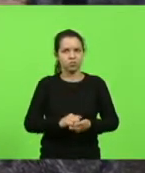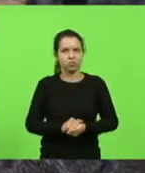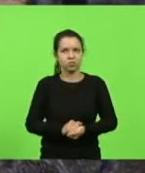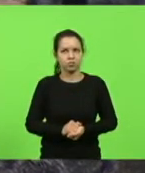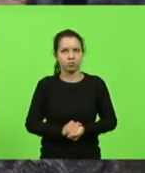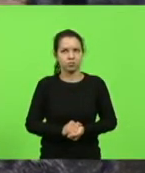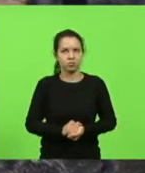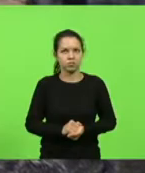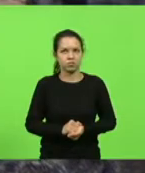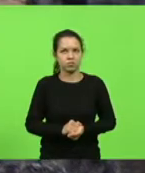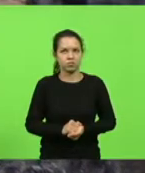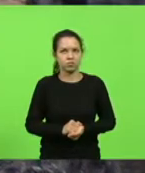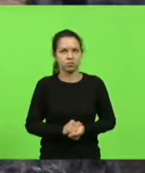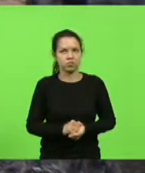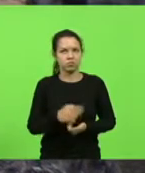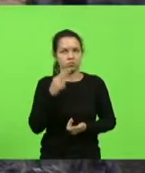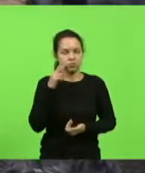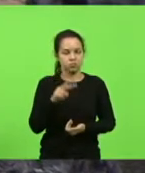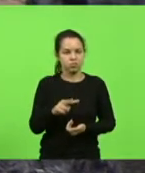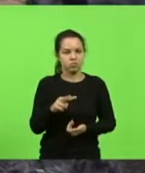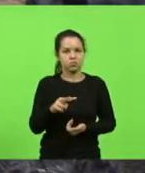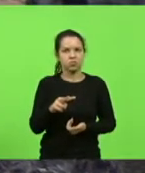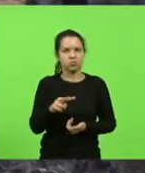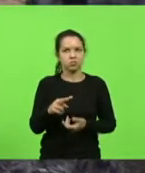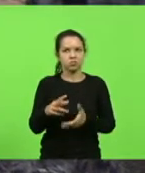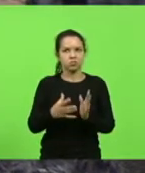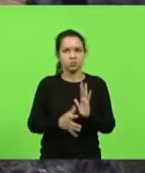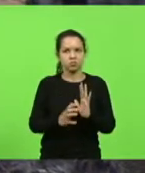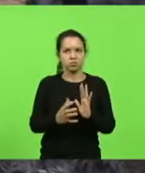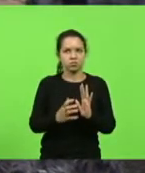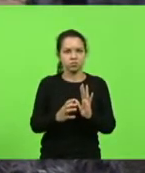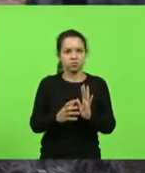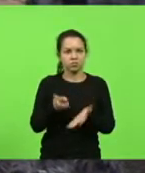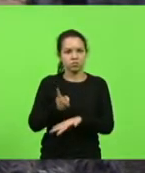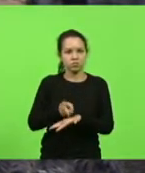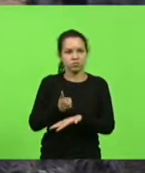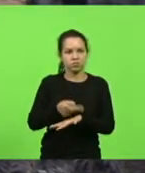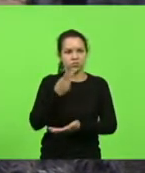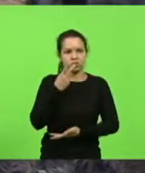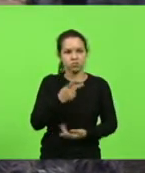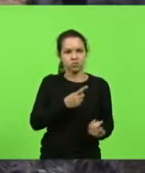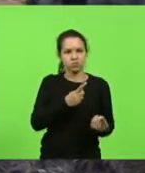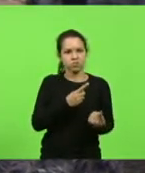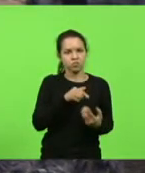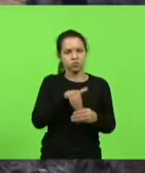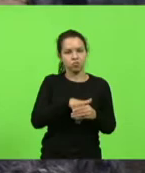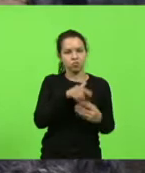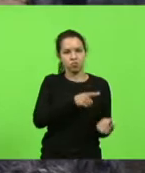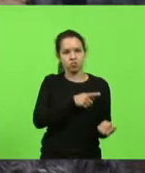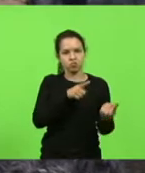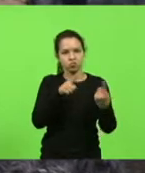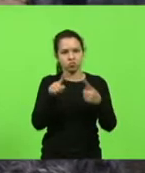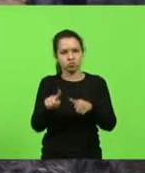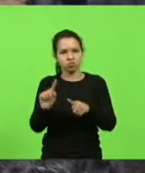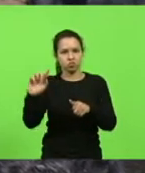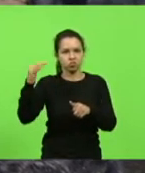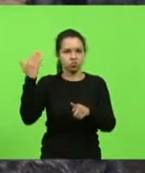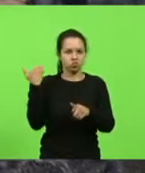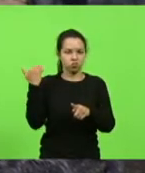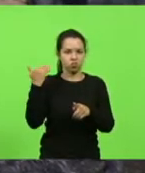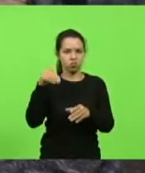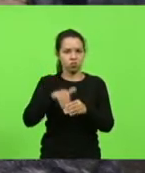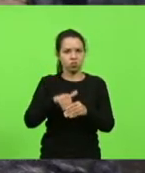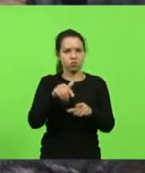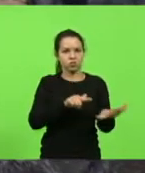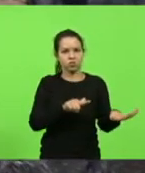do mesmo partido que disse que votou de forma positiva nessa última votação que a gente teve na semana passada